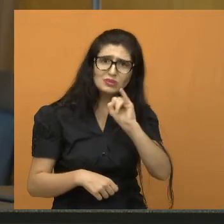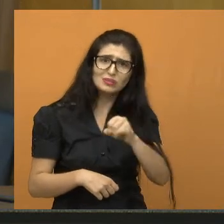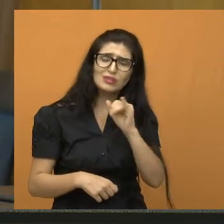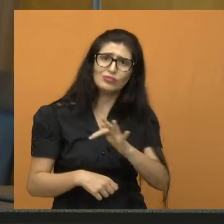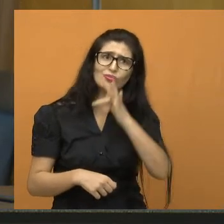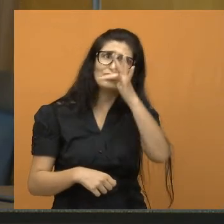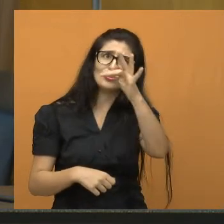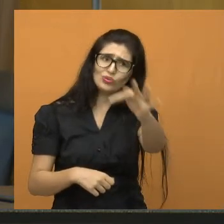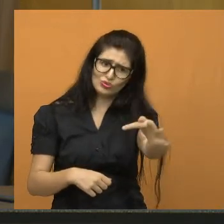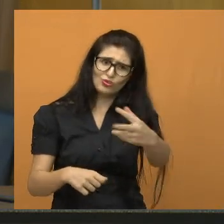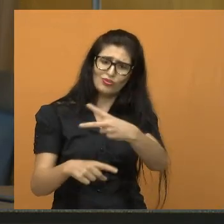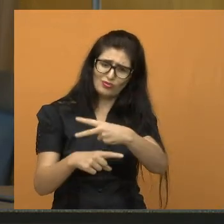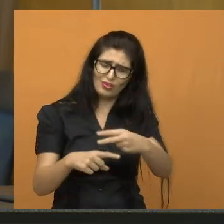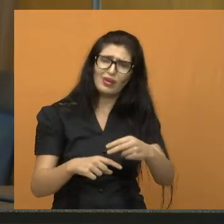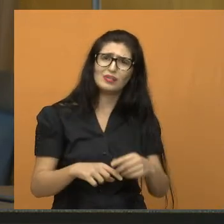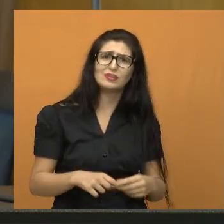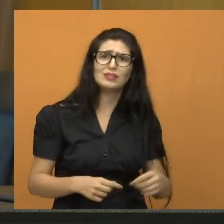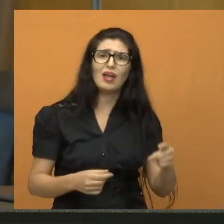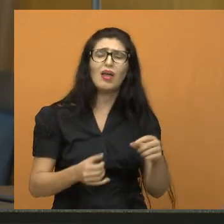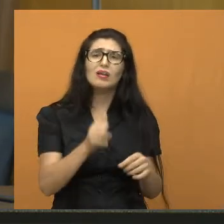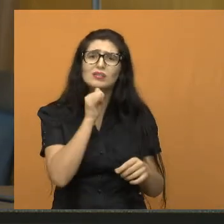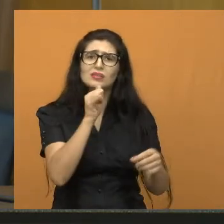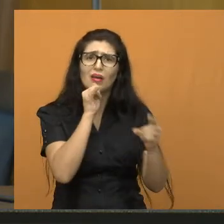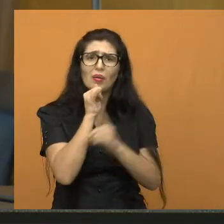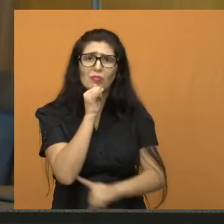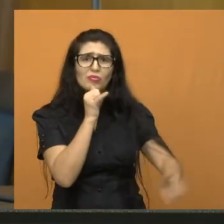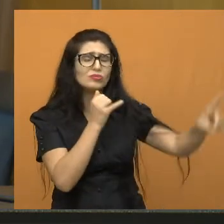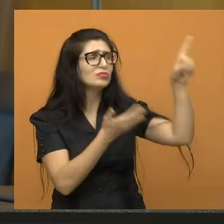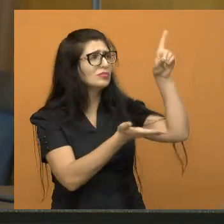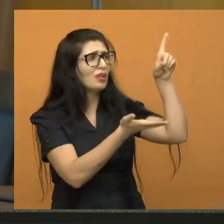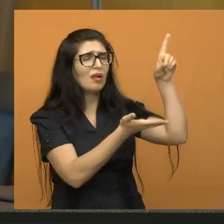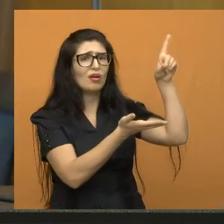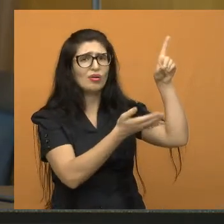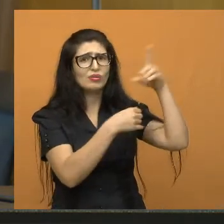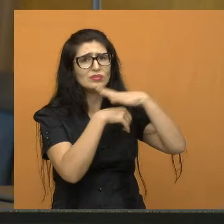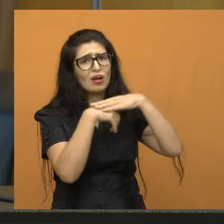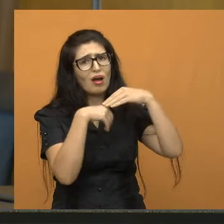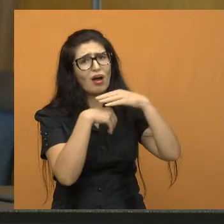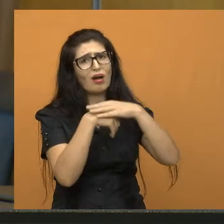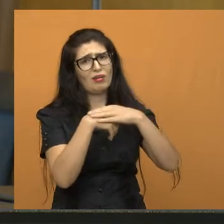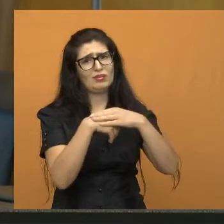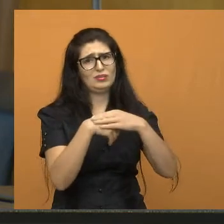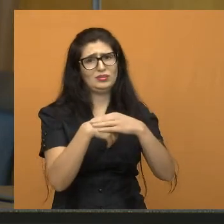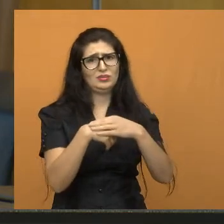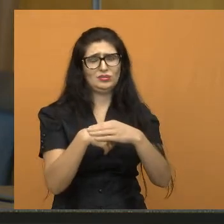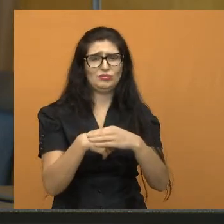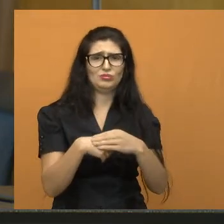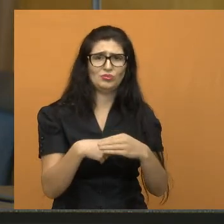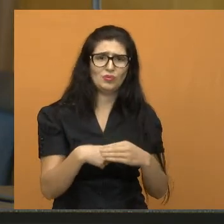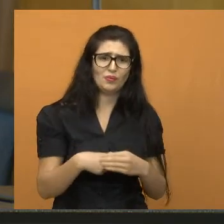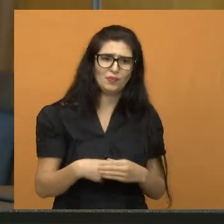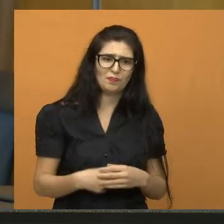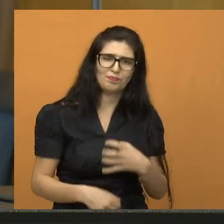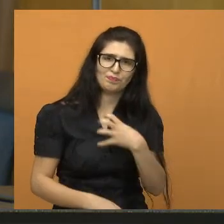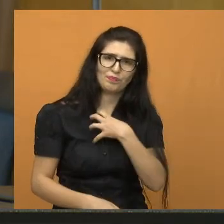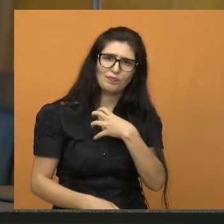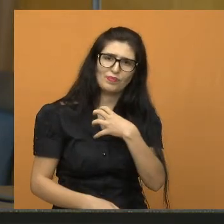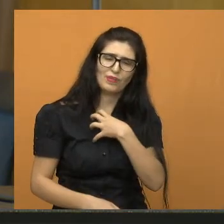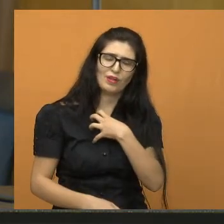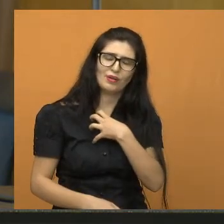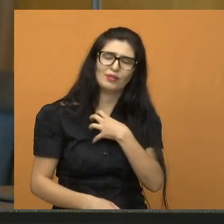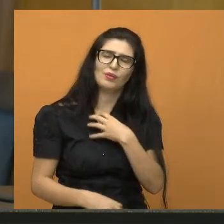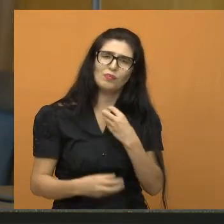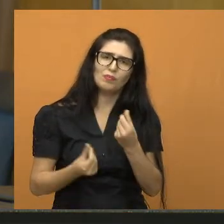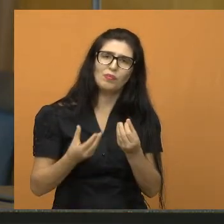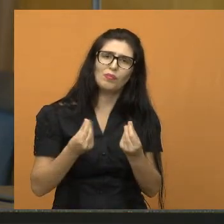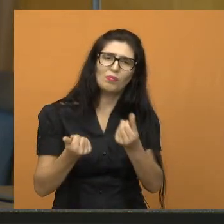nosso Criador, né? Com certeza o maior exemplo. Mas falando agora como munícipe mesmo, nós temos que entregar para a nossa